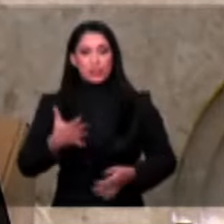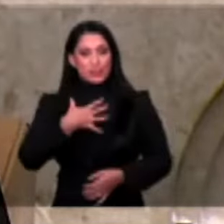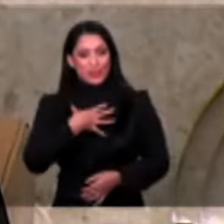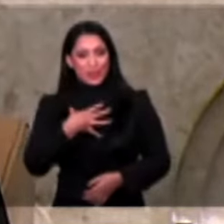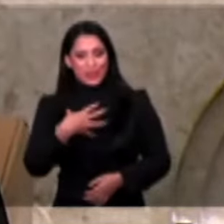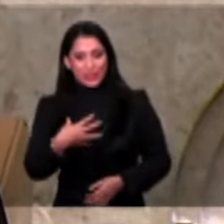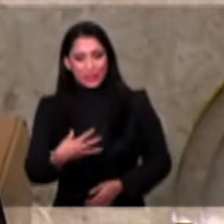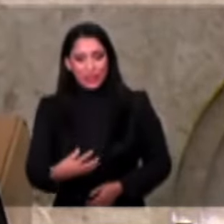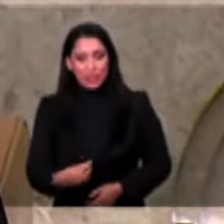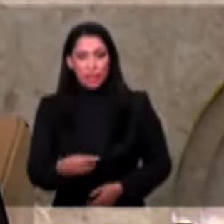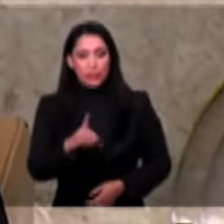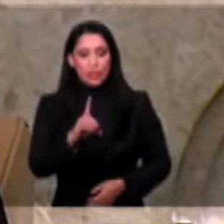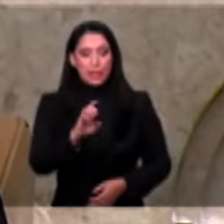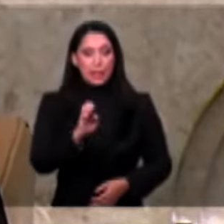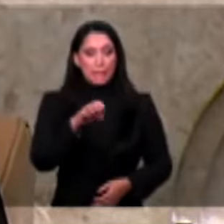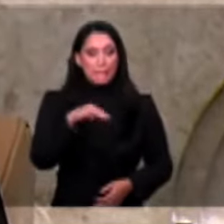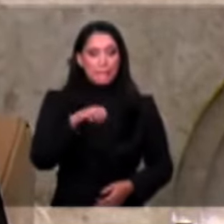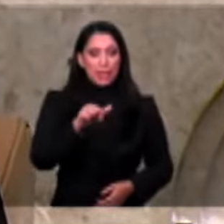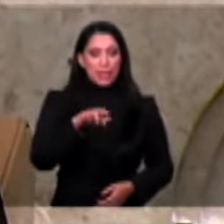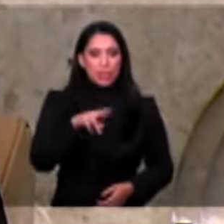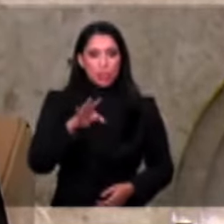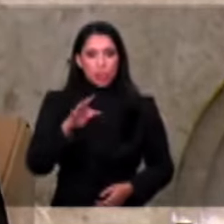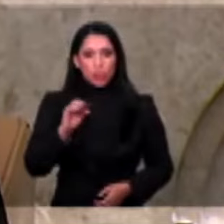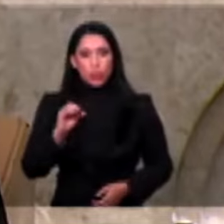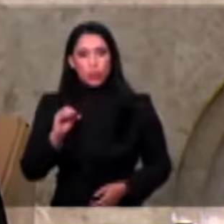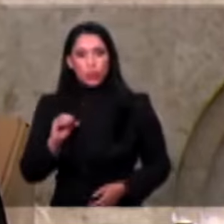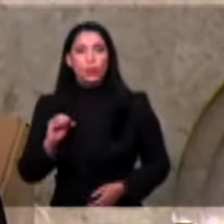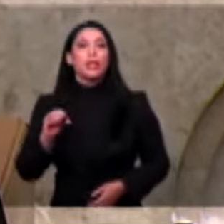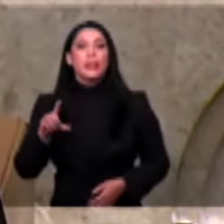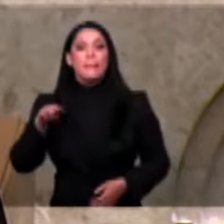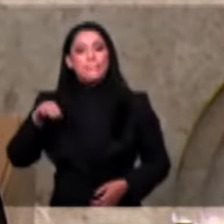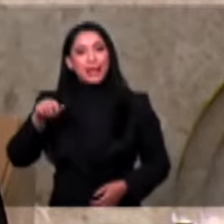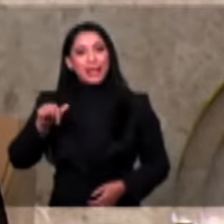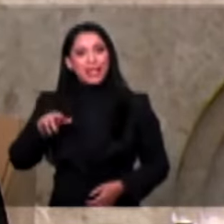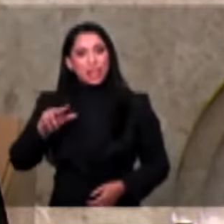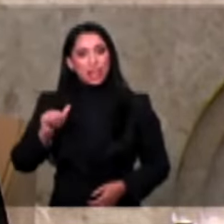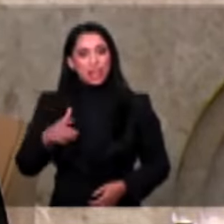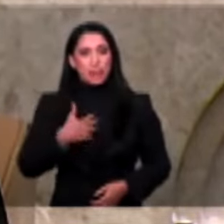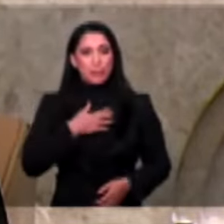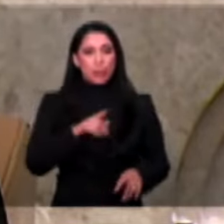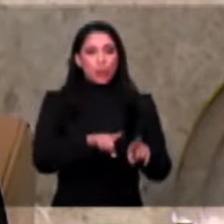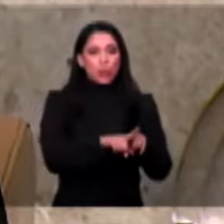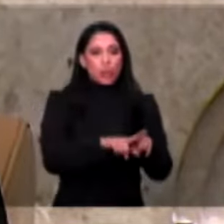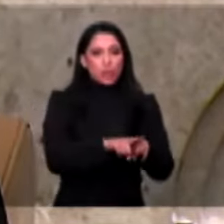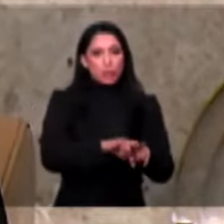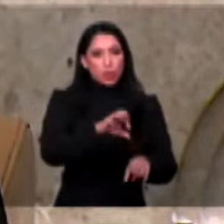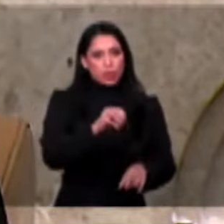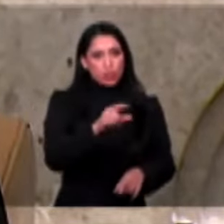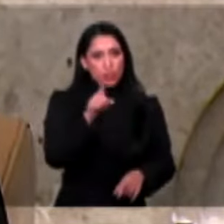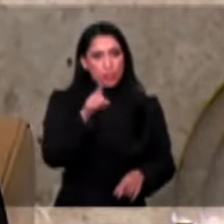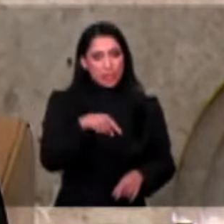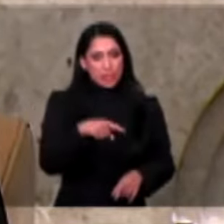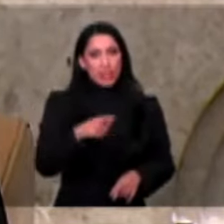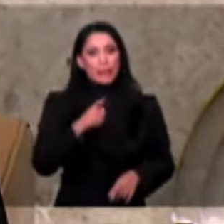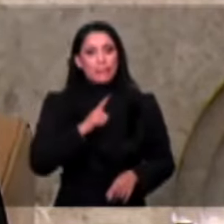filhos Demétrio e Mariana, meu irmão José Roberto,